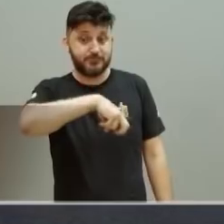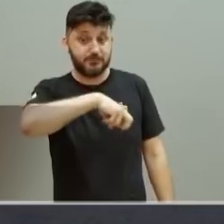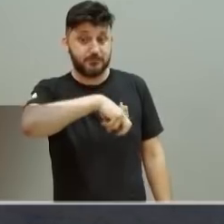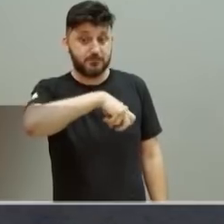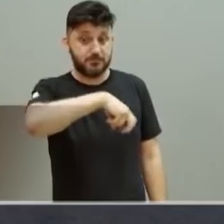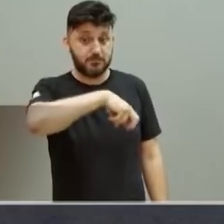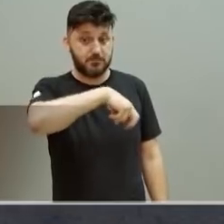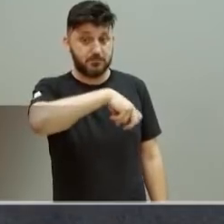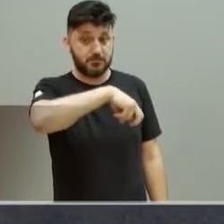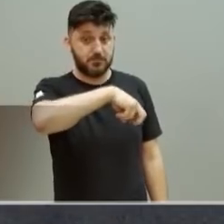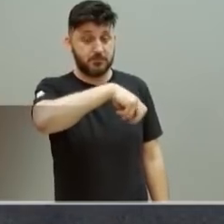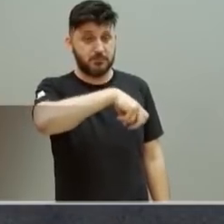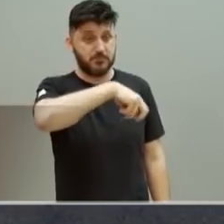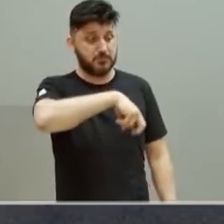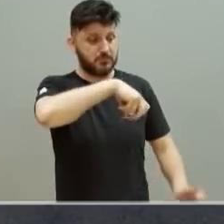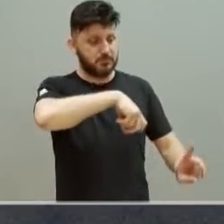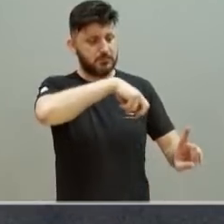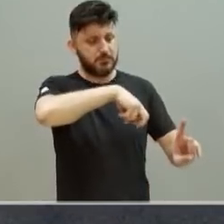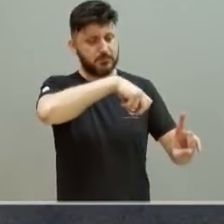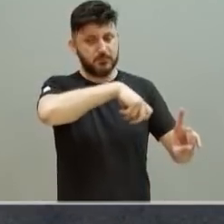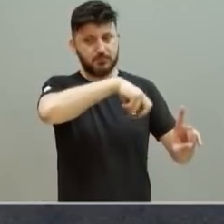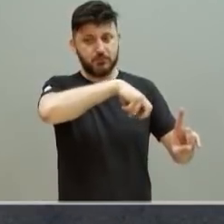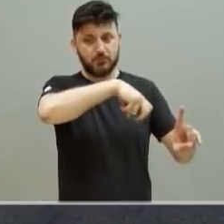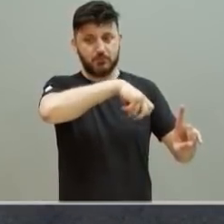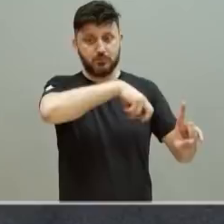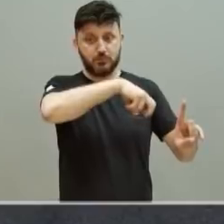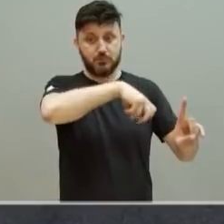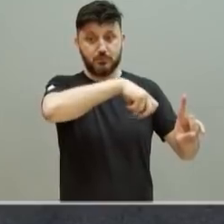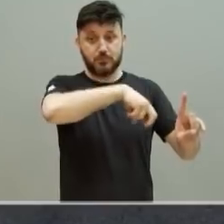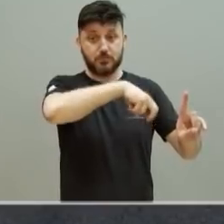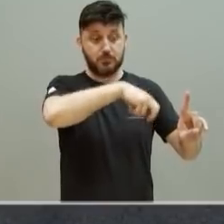Olha o quanto essa palavra nos ensina.